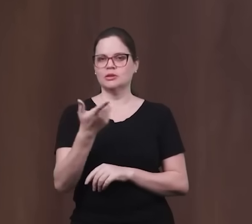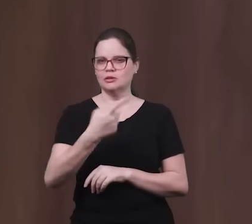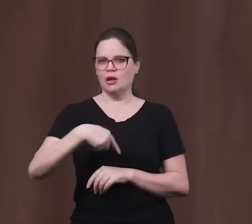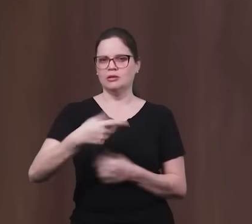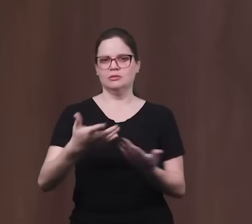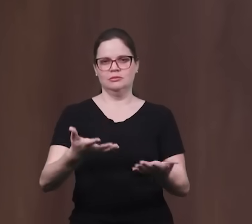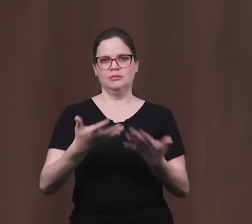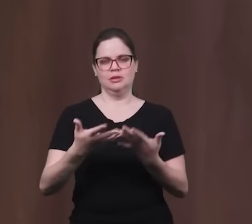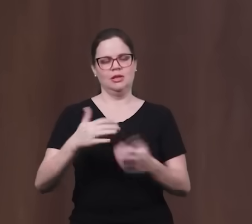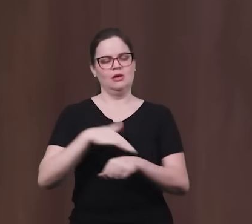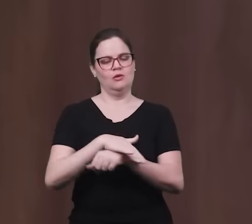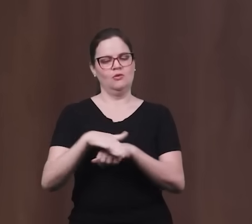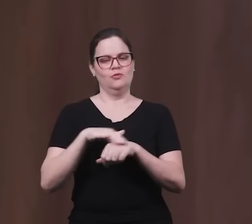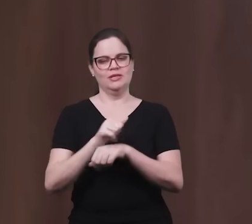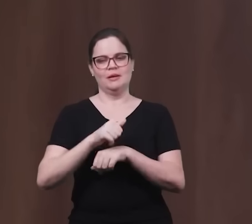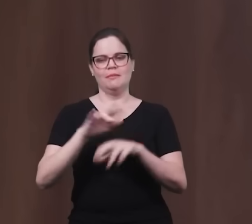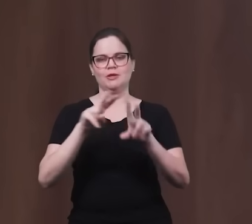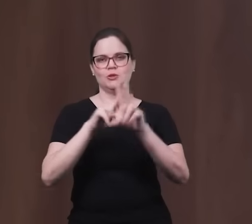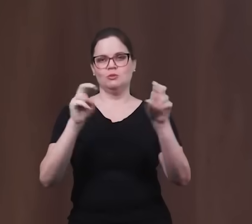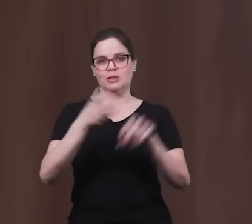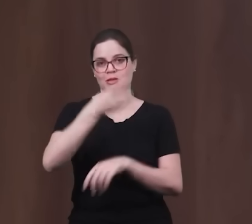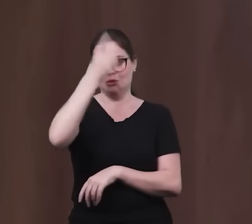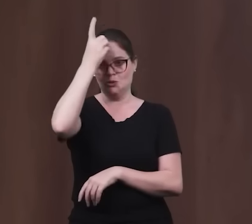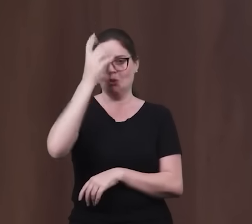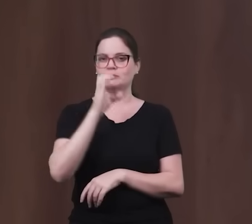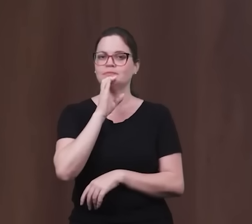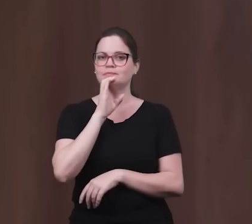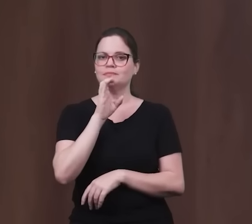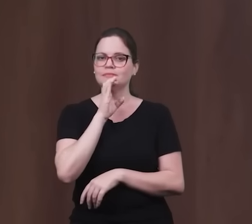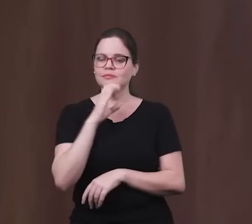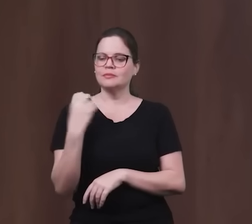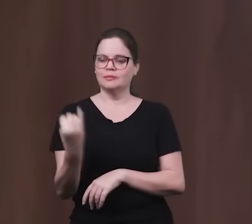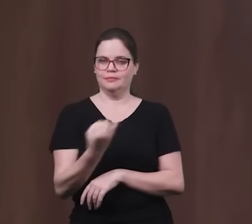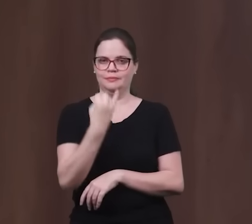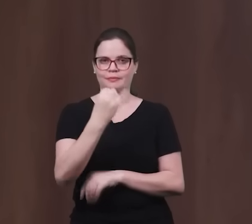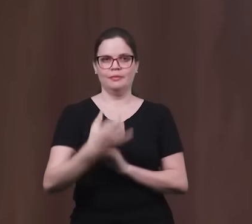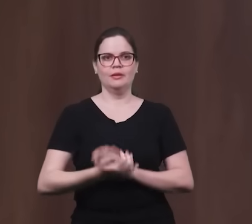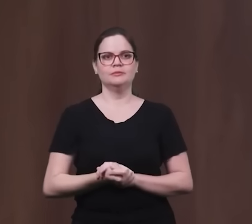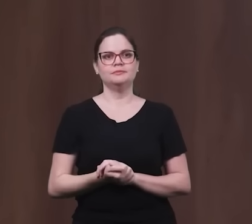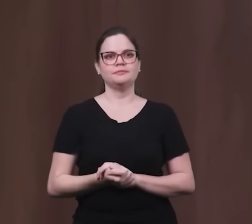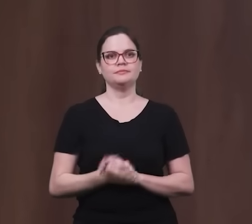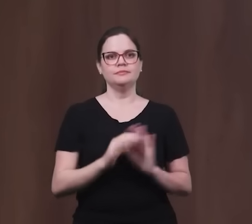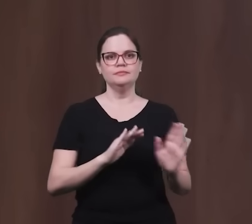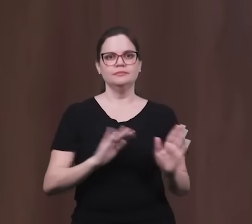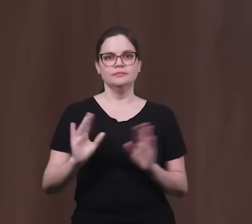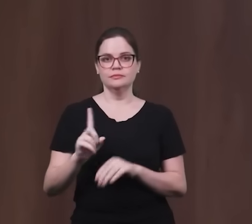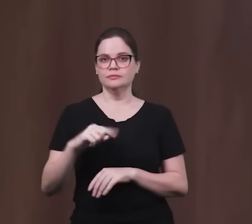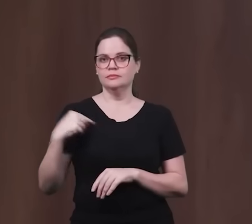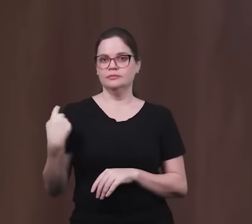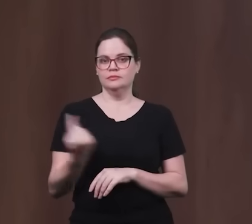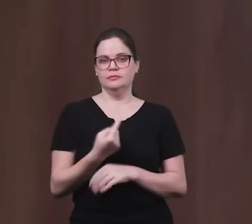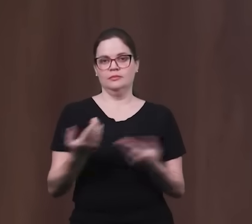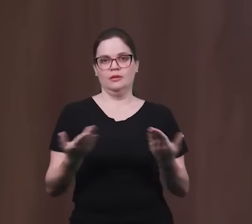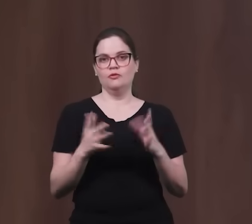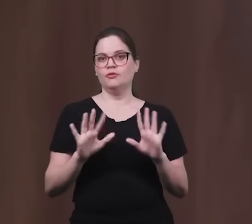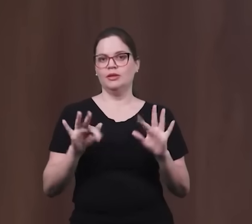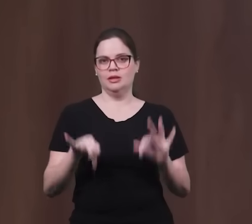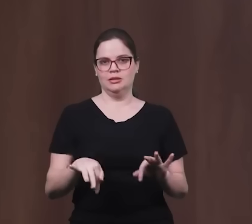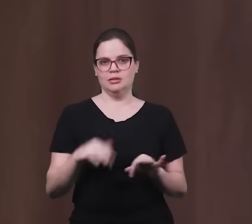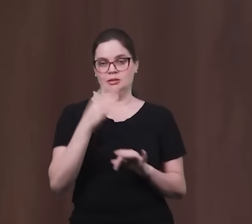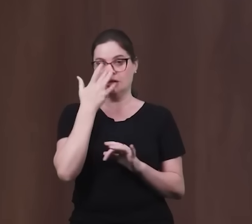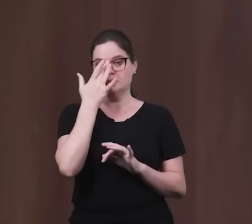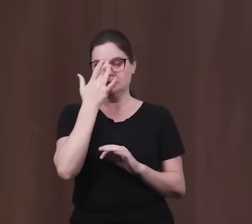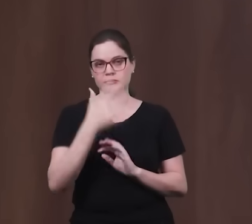de novo mais sobre o dom de ciência e a importância do dom de ciência. E nós vamos encerrar